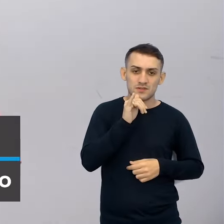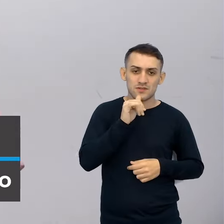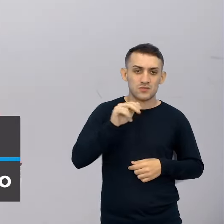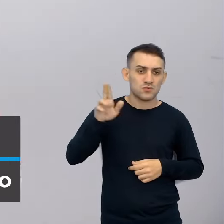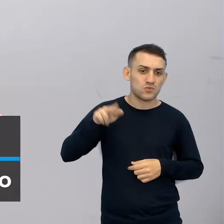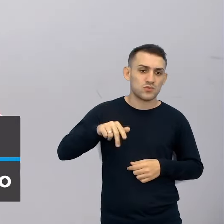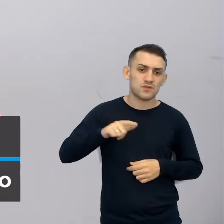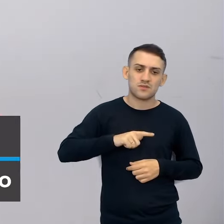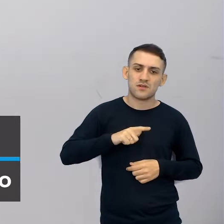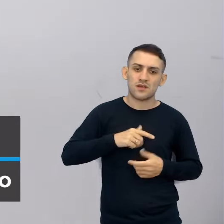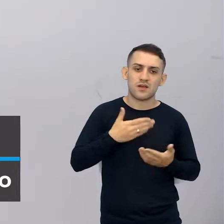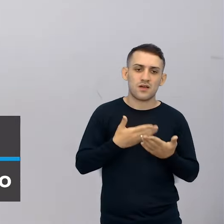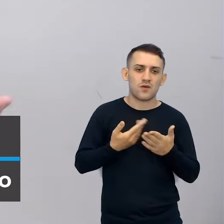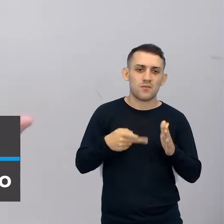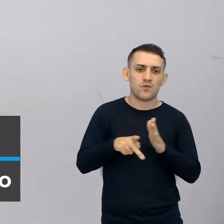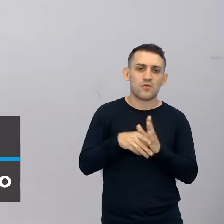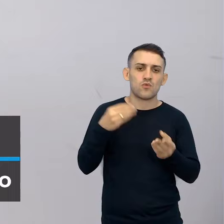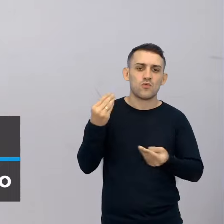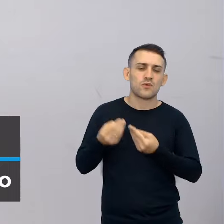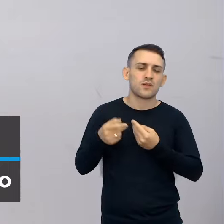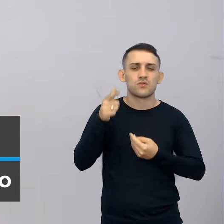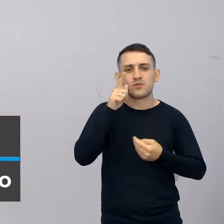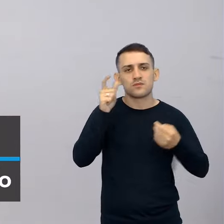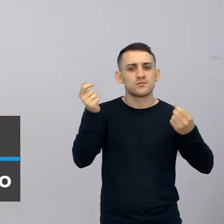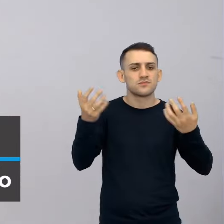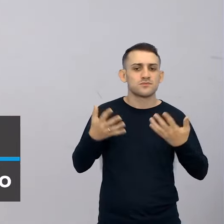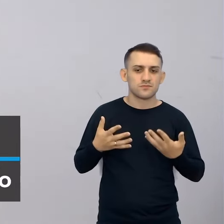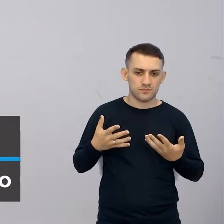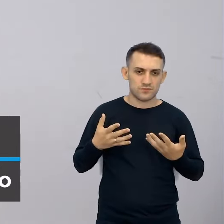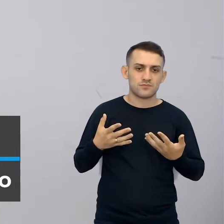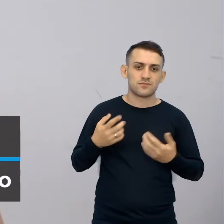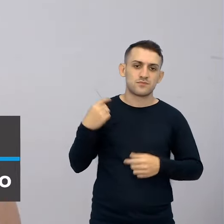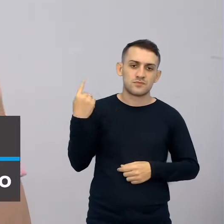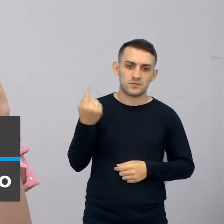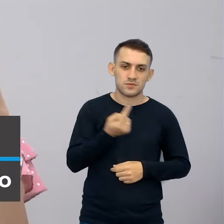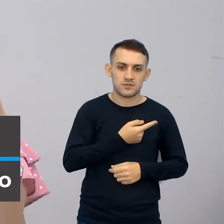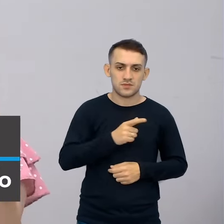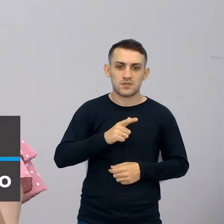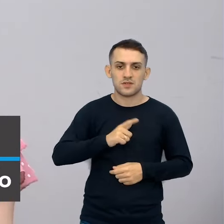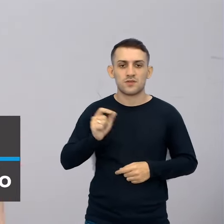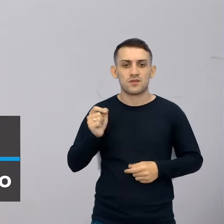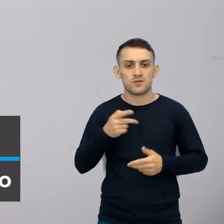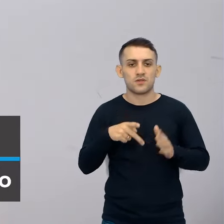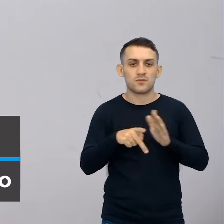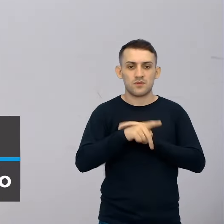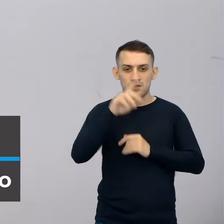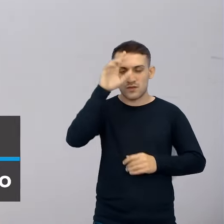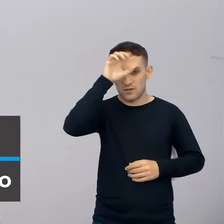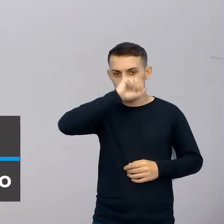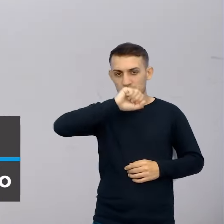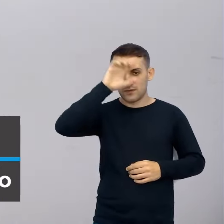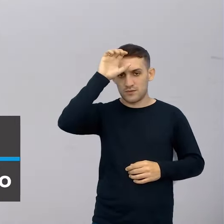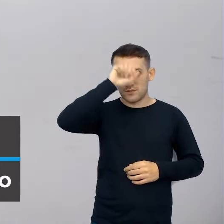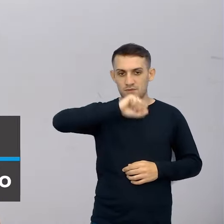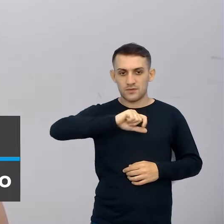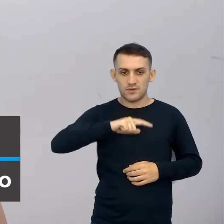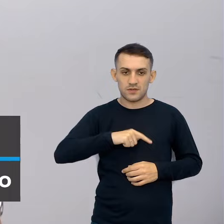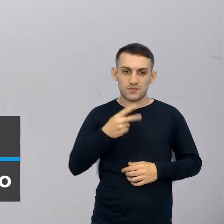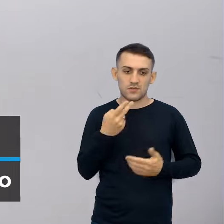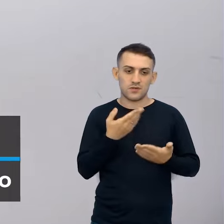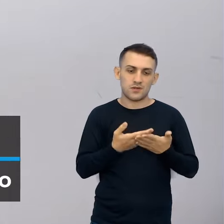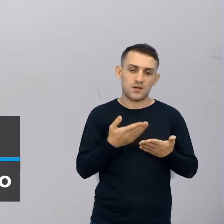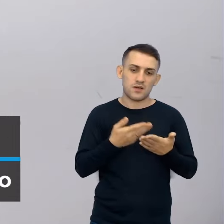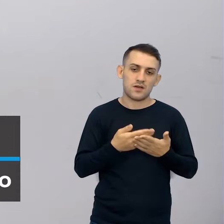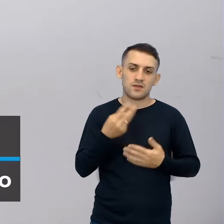nunca tinha dado esta aula. Como é que ele vai mensurar isso? Então, a gente colocou ali, olha, a situação de aprendizagem... 2 aulas,